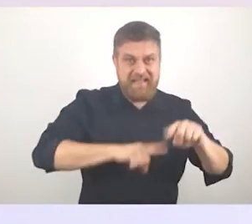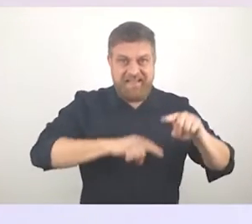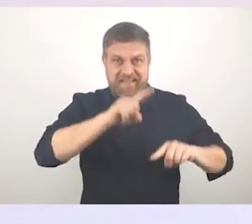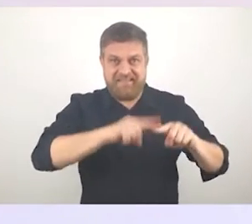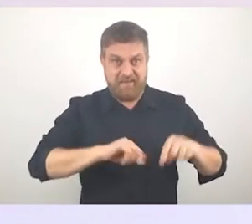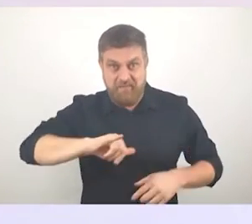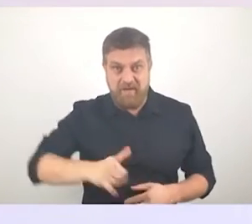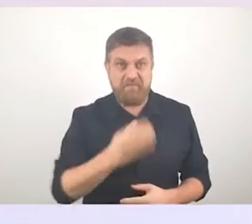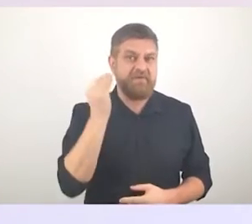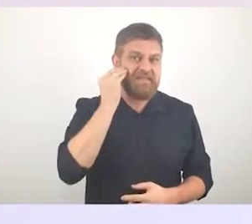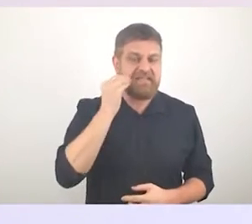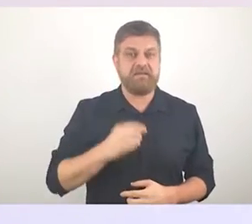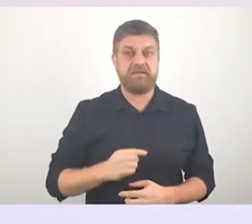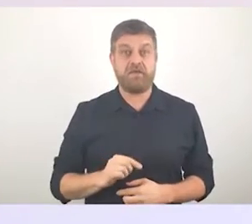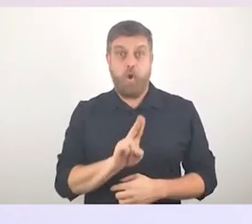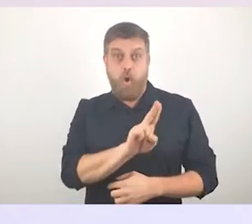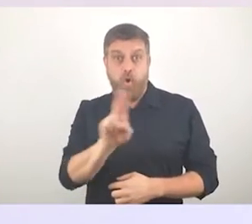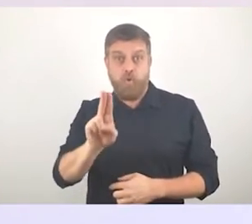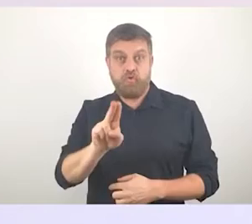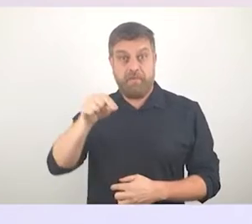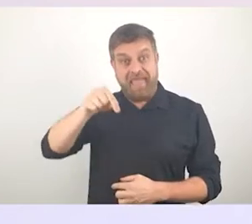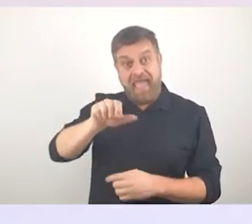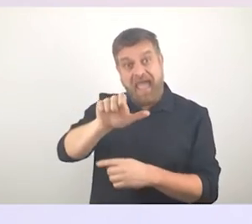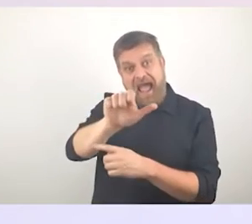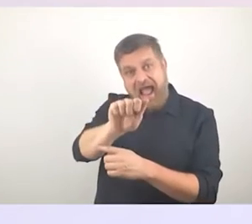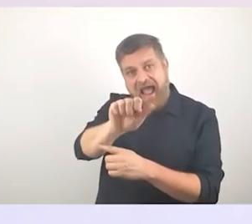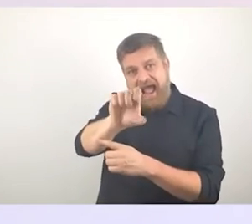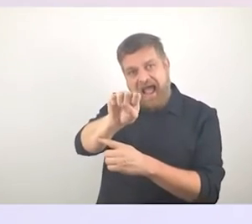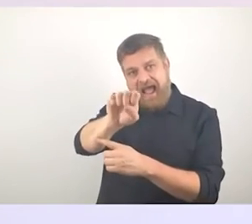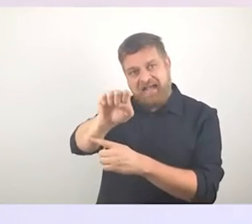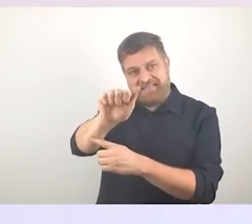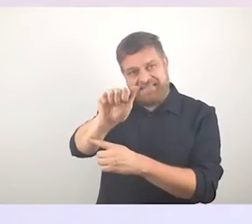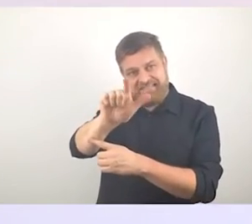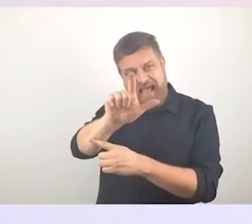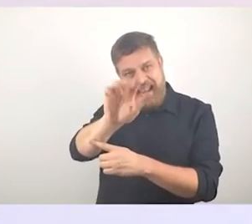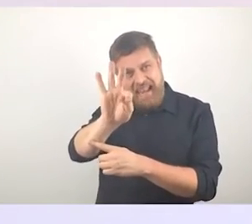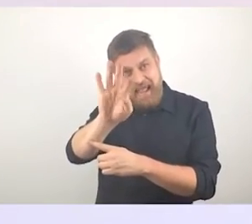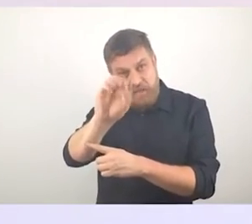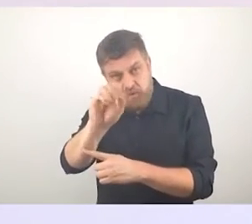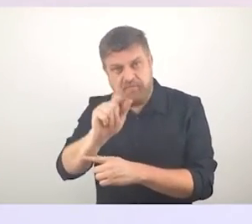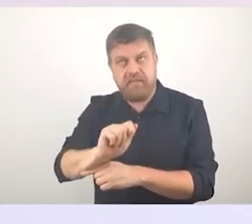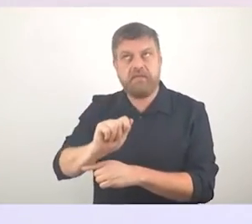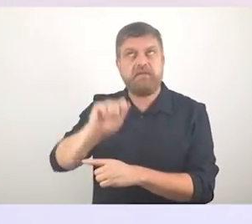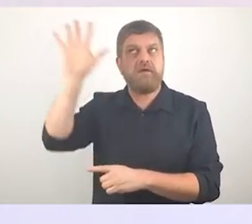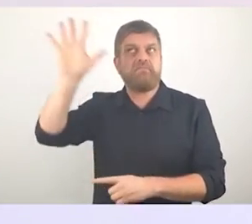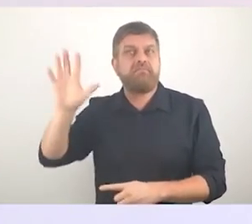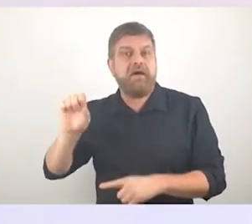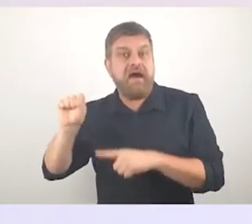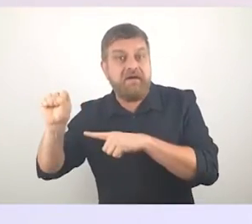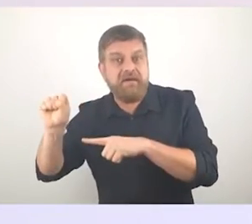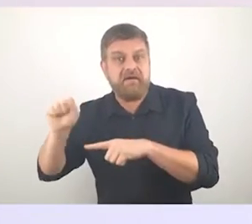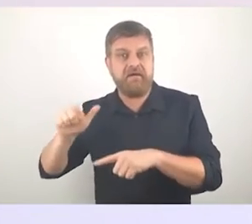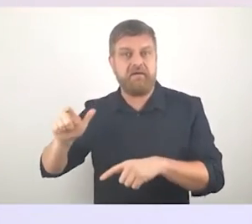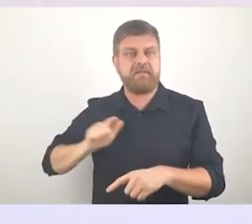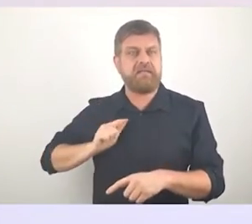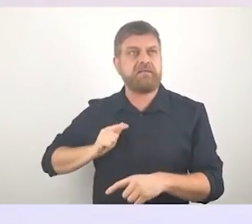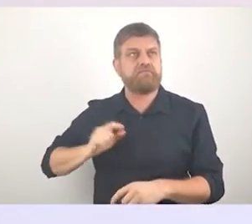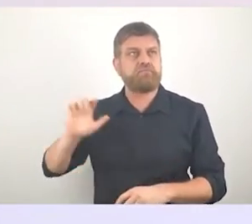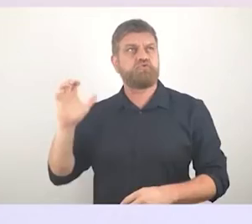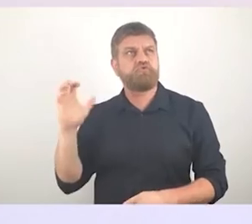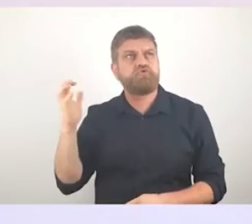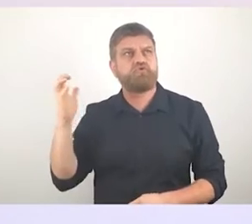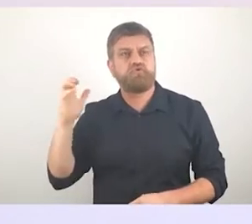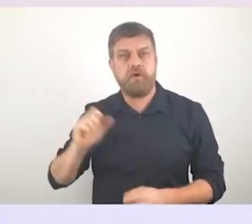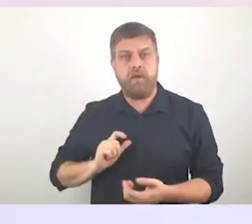vai construir se chama assalato. Ele é um instrumento de percussão africano, né, de origem africana, muito comum